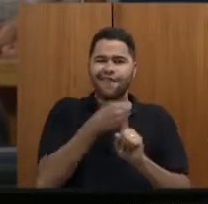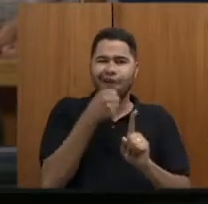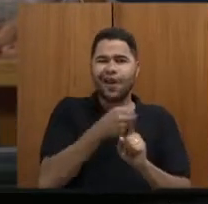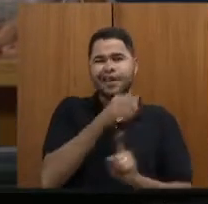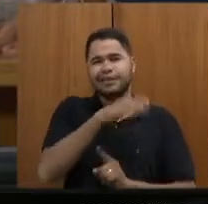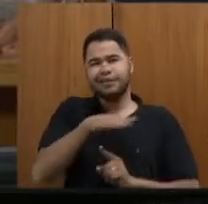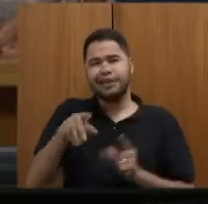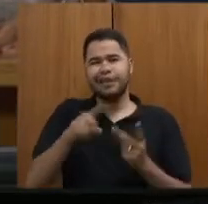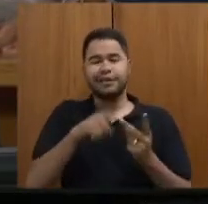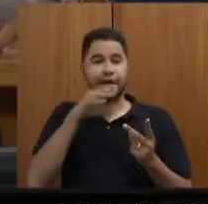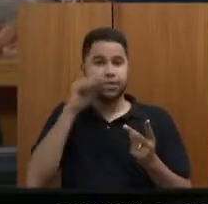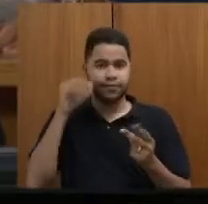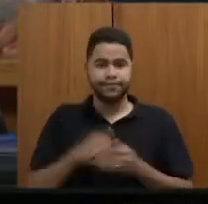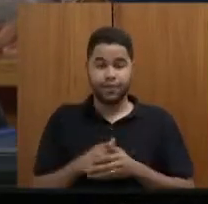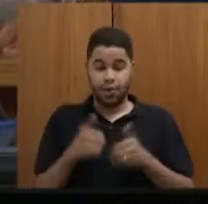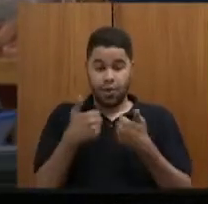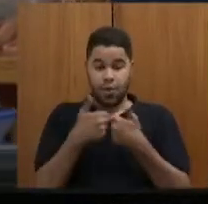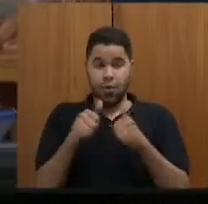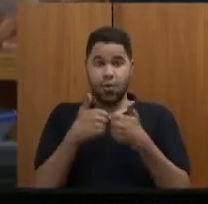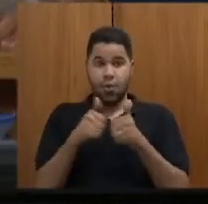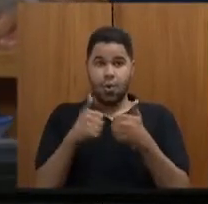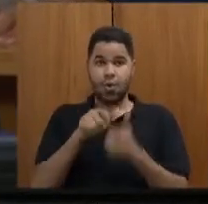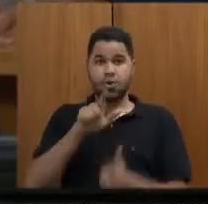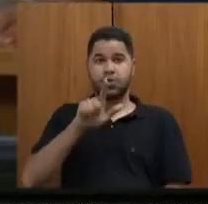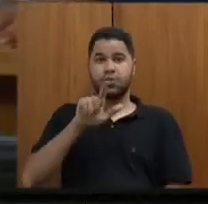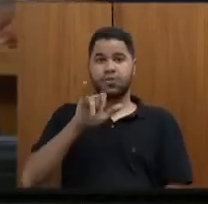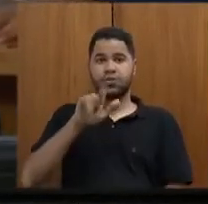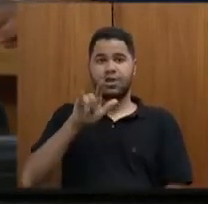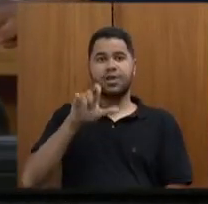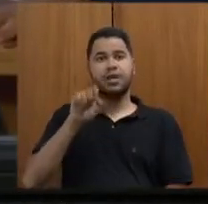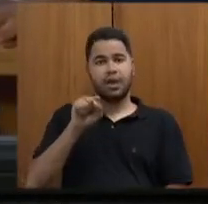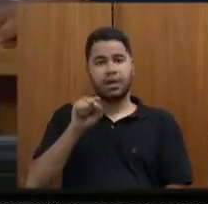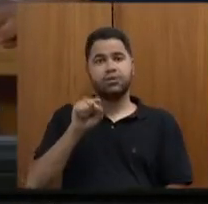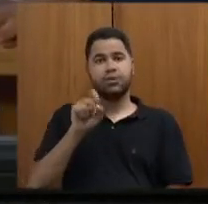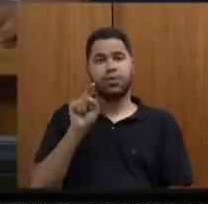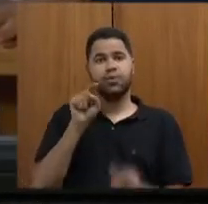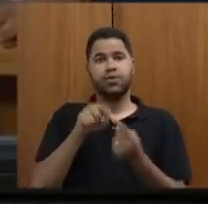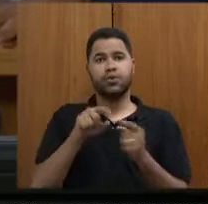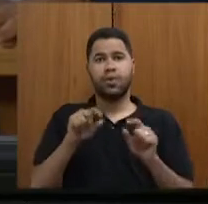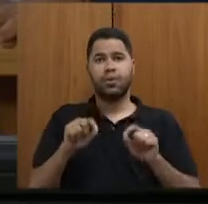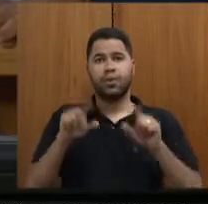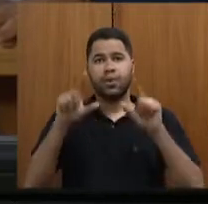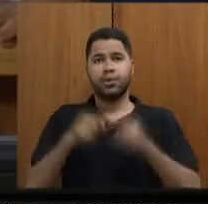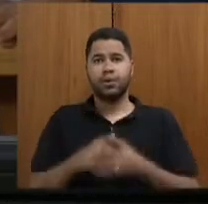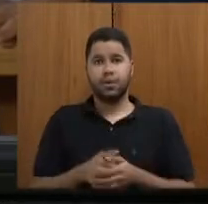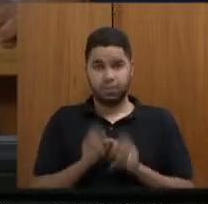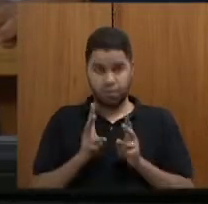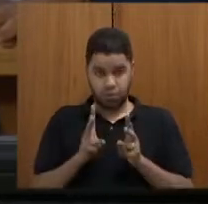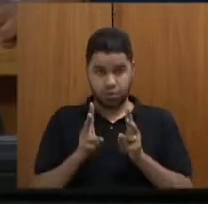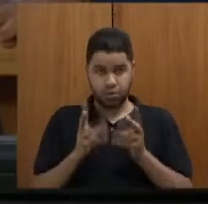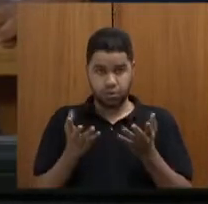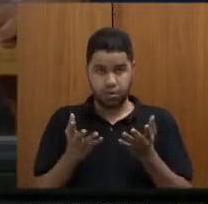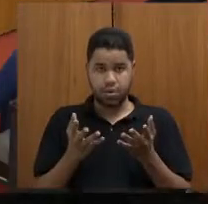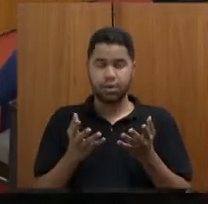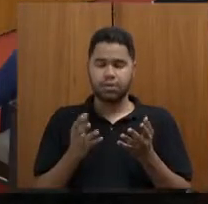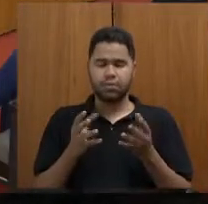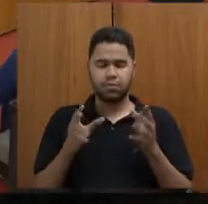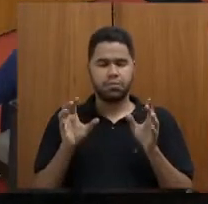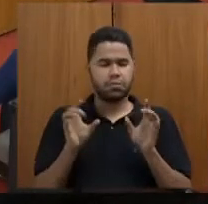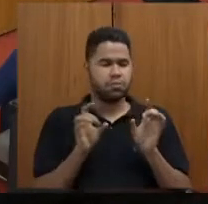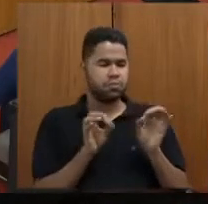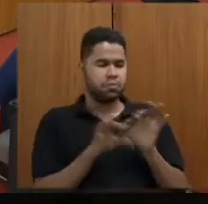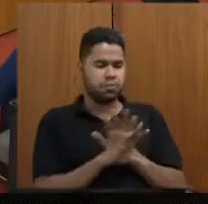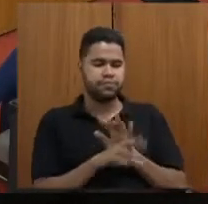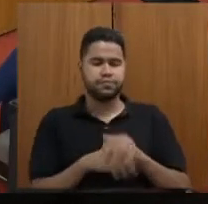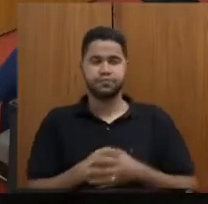Quanto ao ônibus Lilás, a nossa intenção é aumentar, sim. Eu posso continuar falando que eu vou interromper? Pode concluir, tá.